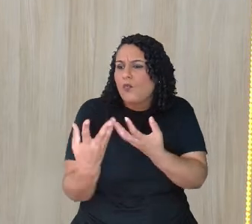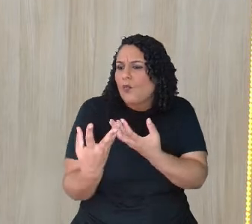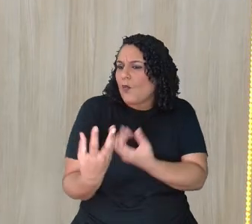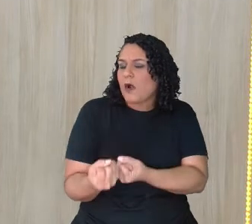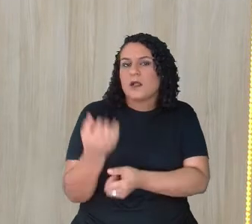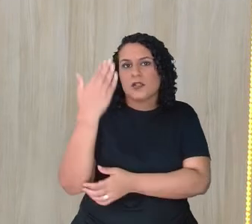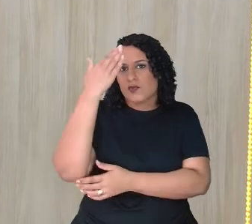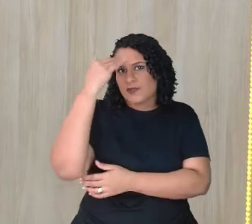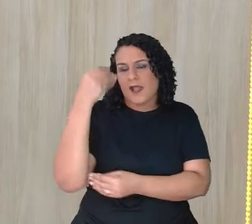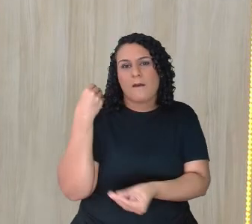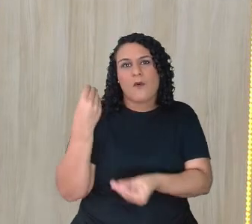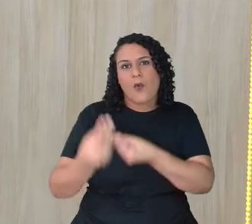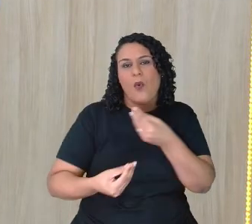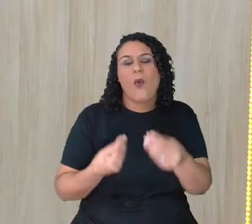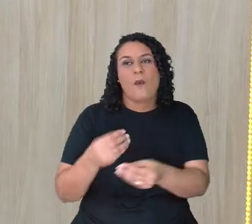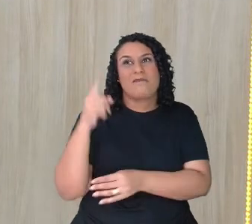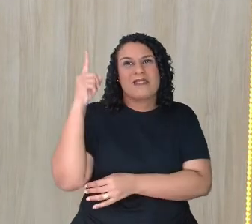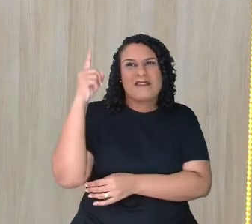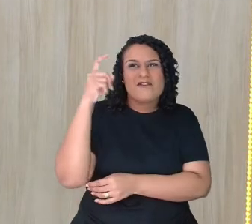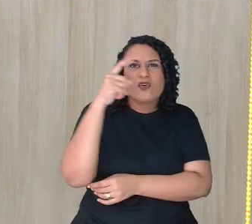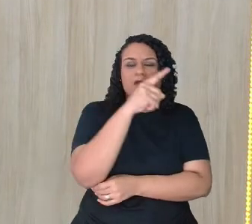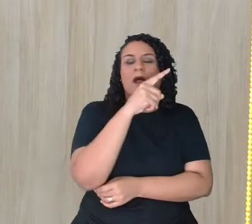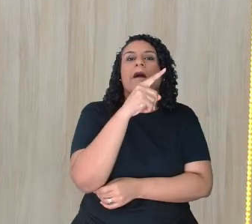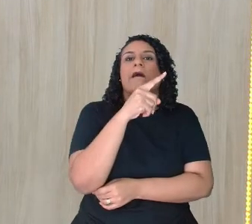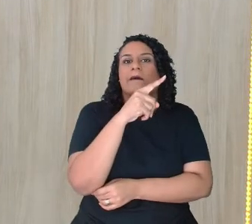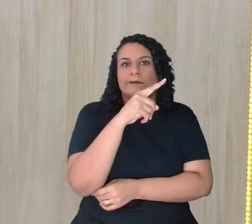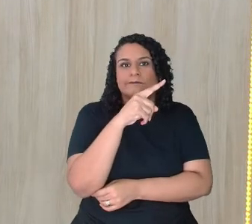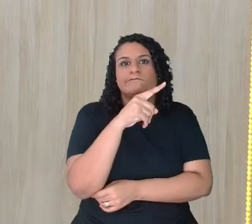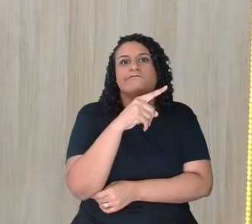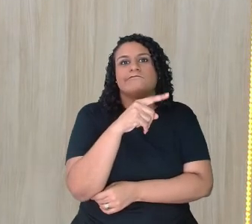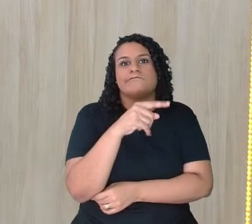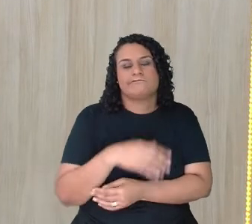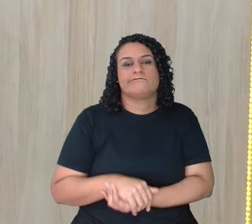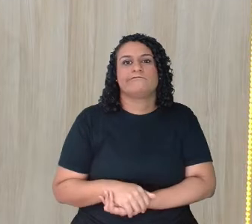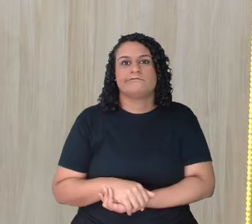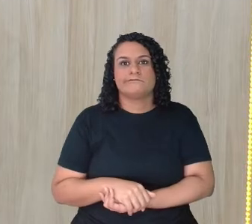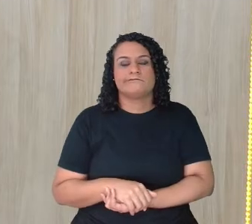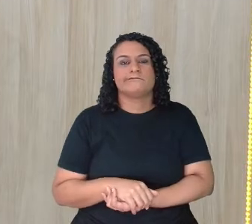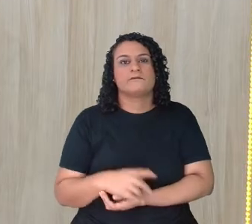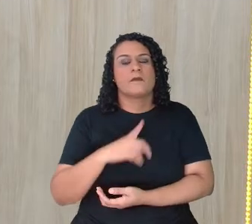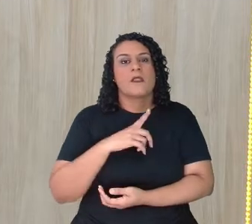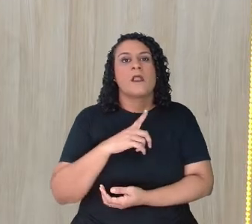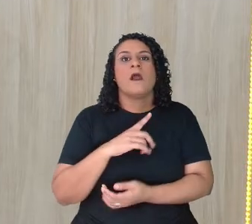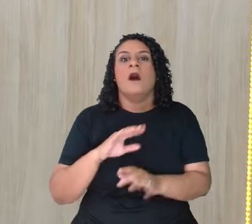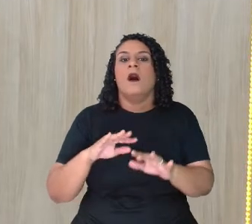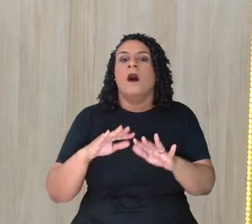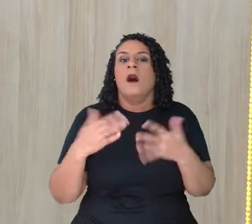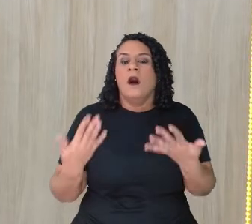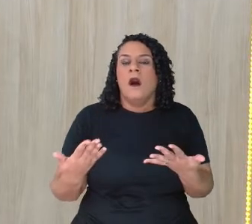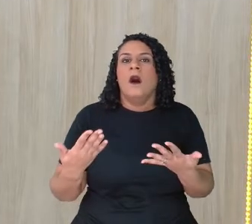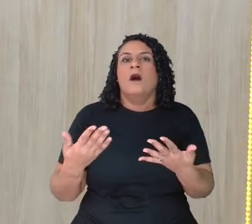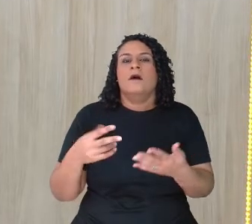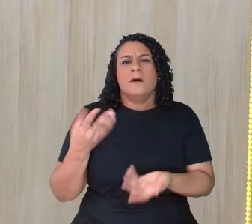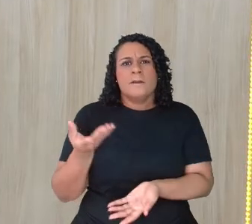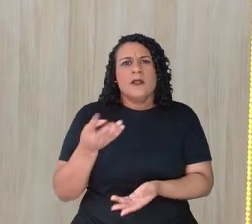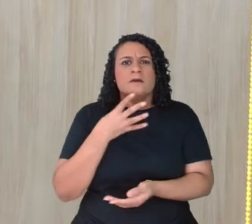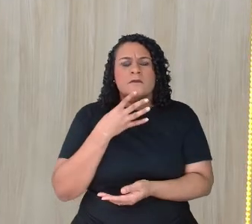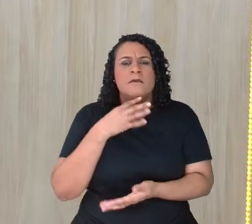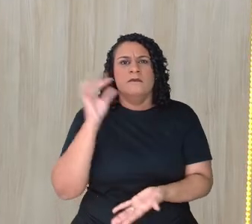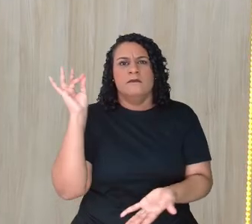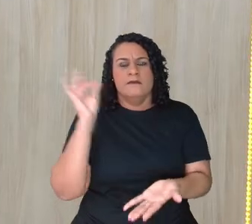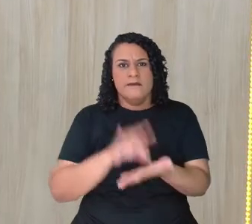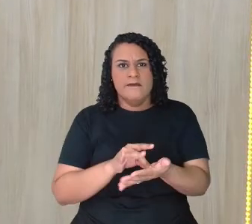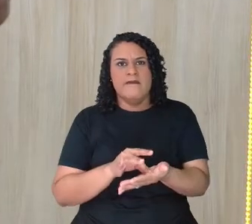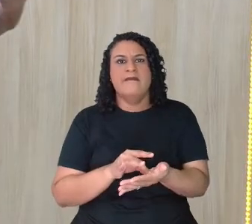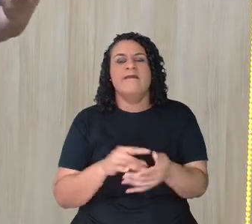sabe as grandes dificuldades enfrentadas no campo. Né? Então, para conhecer uma realidade, não é? E aí, até